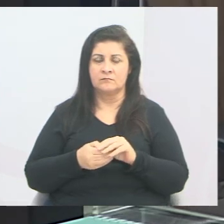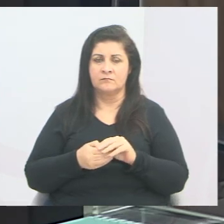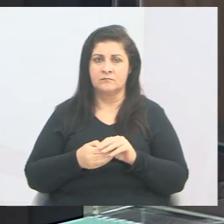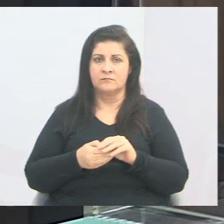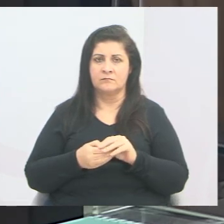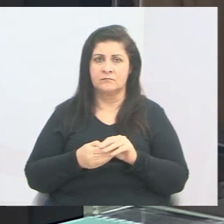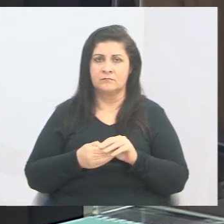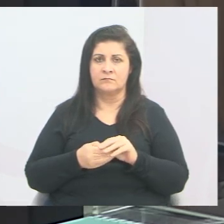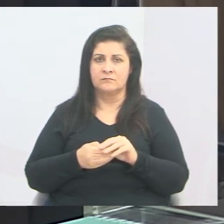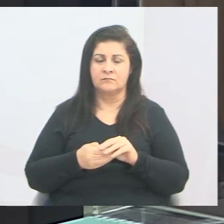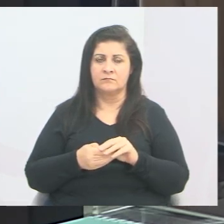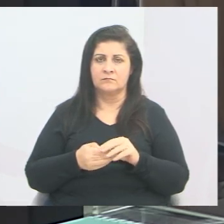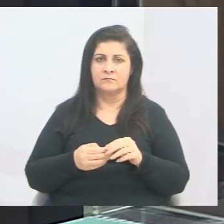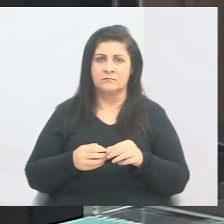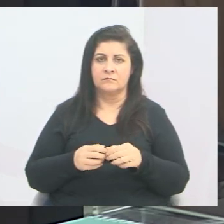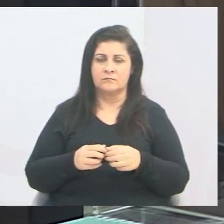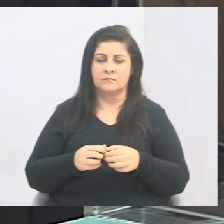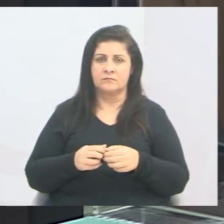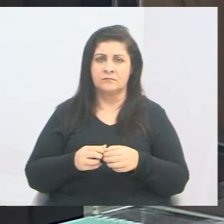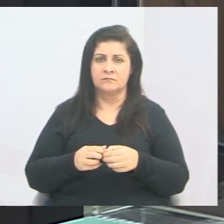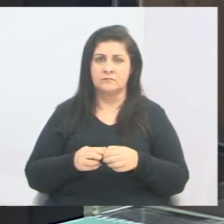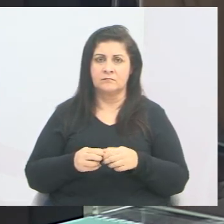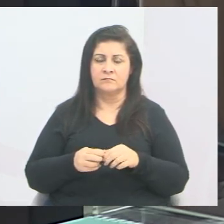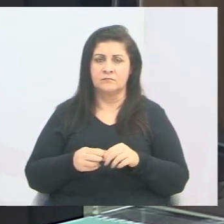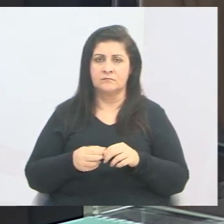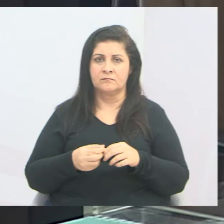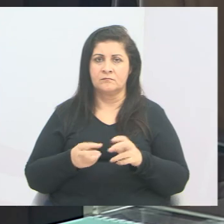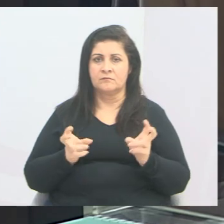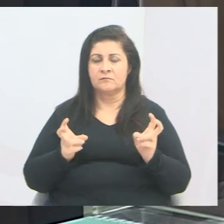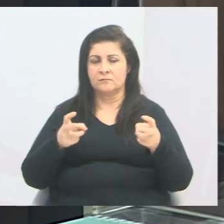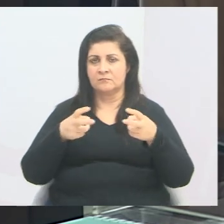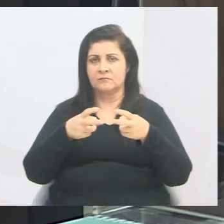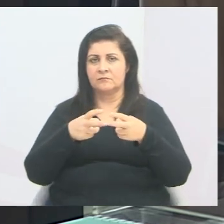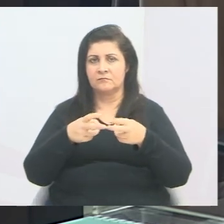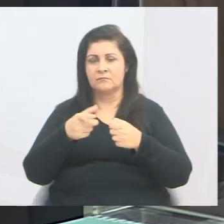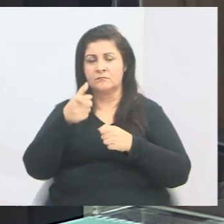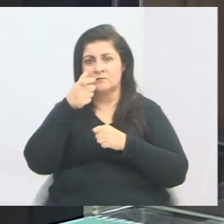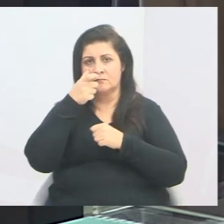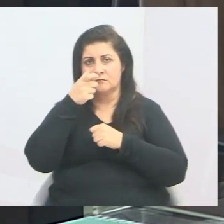vai recepcionar esse pedido de mais